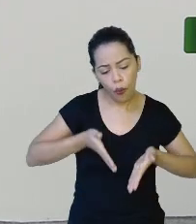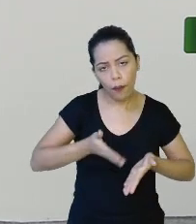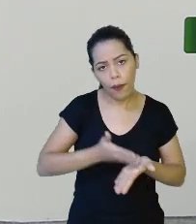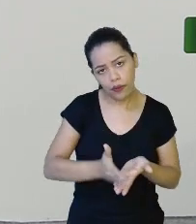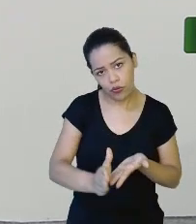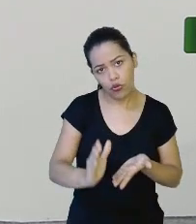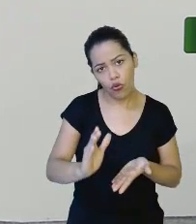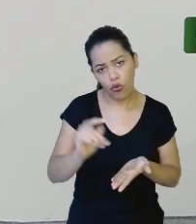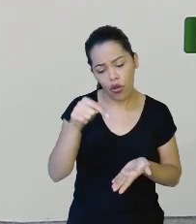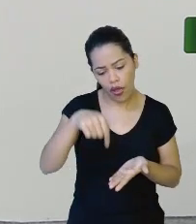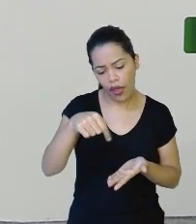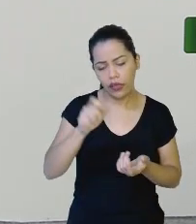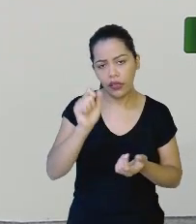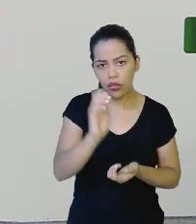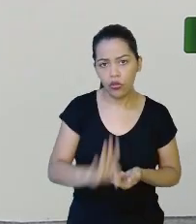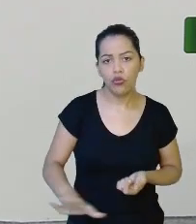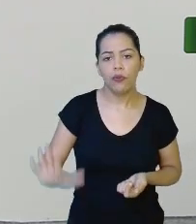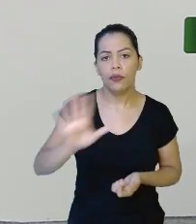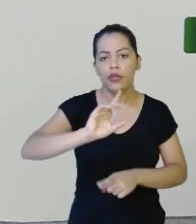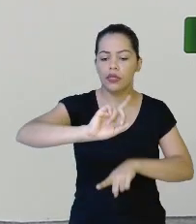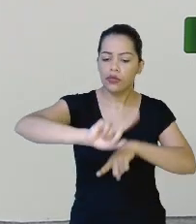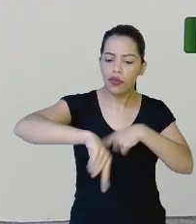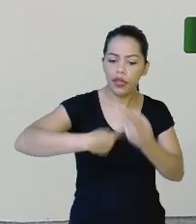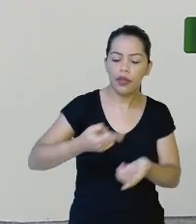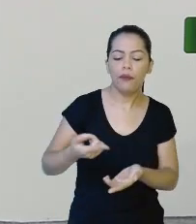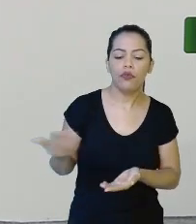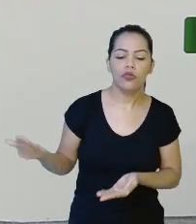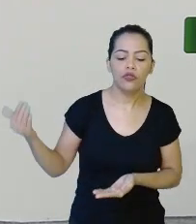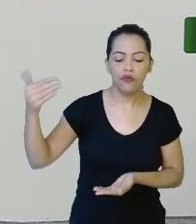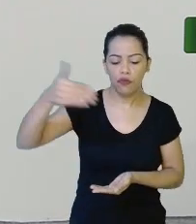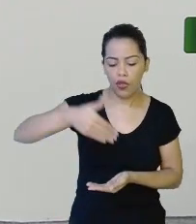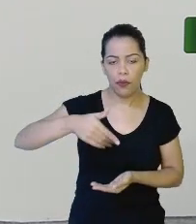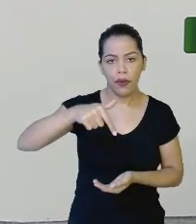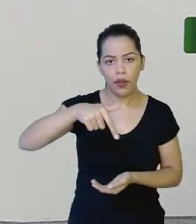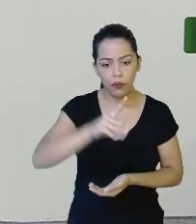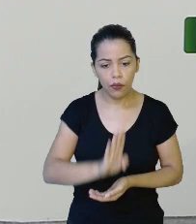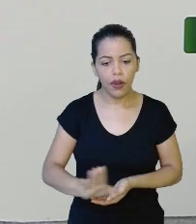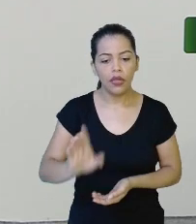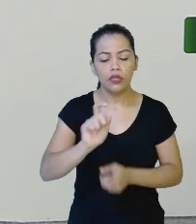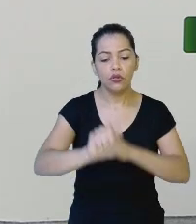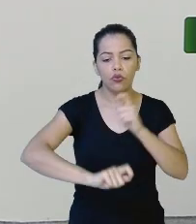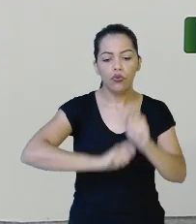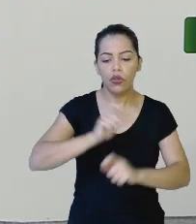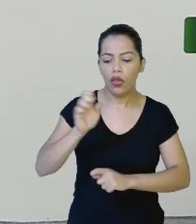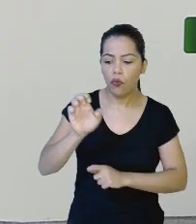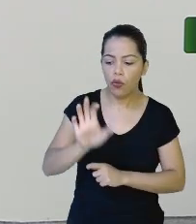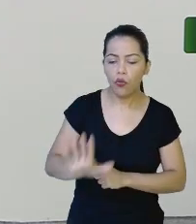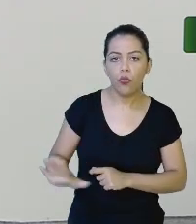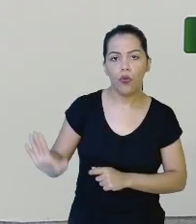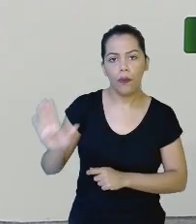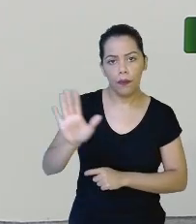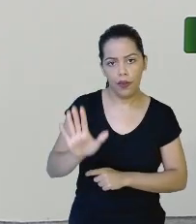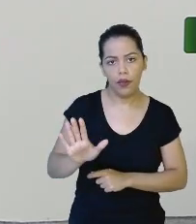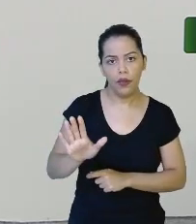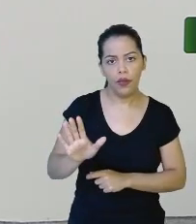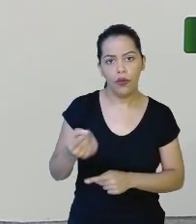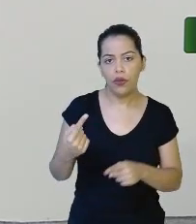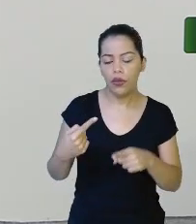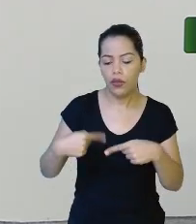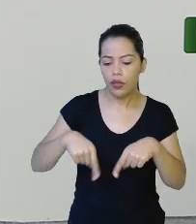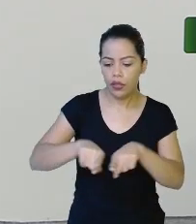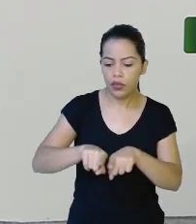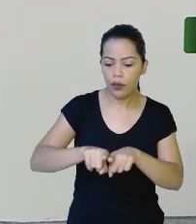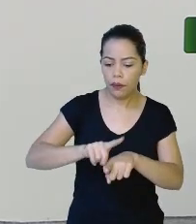Depois, chegou aqui o branco europeu, os portugueses. E mais adiante, também os